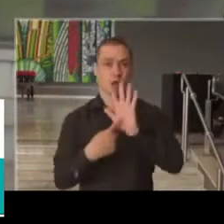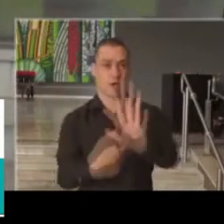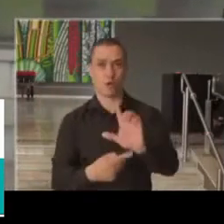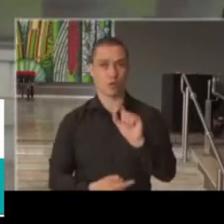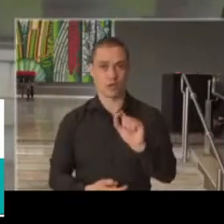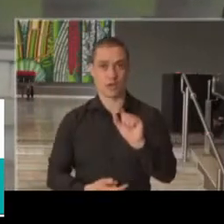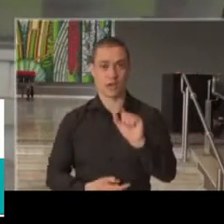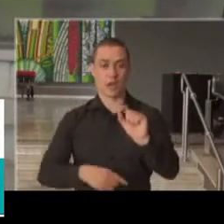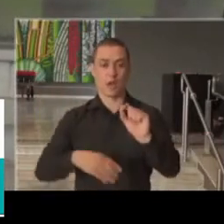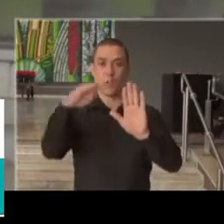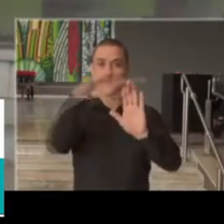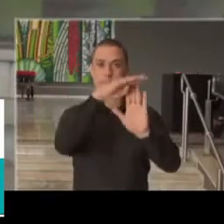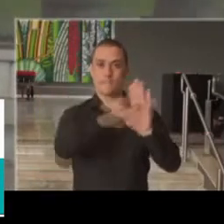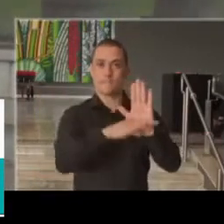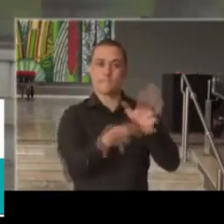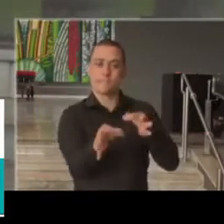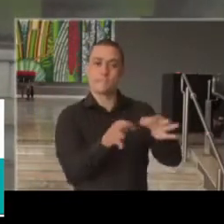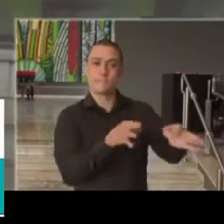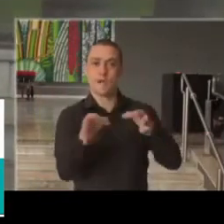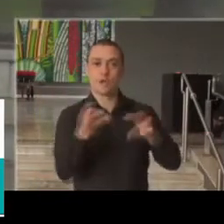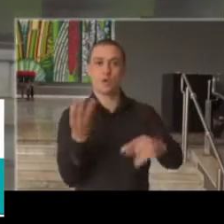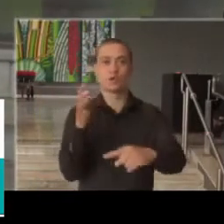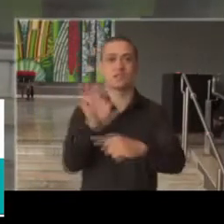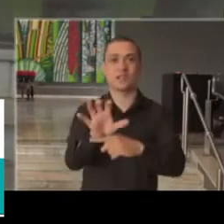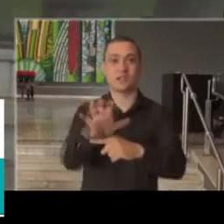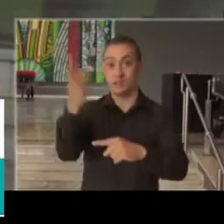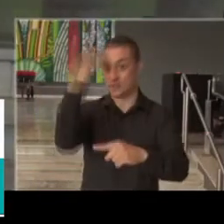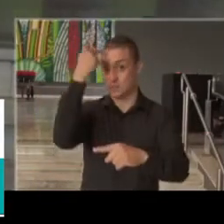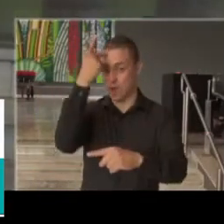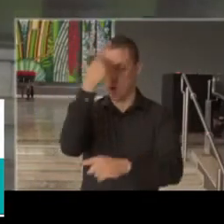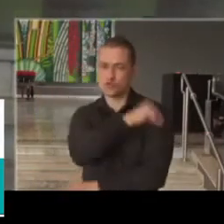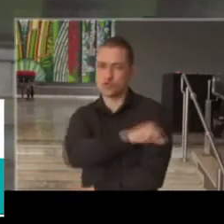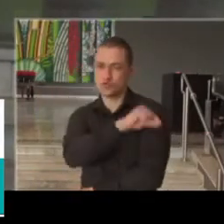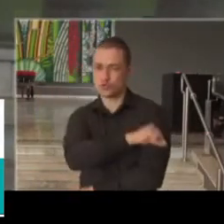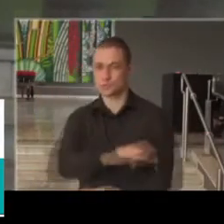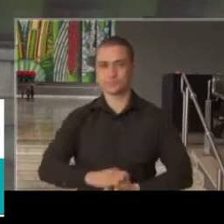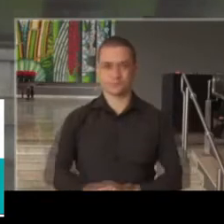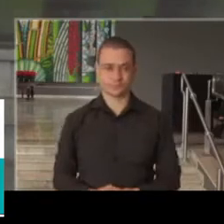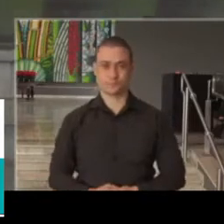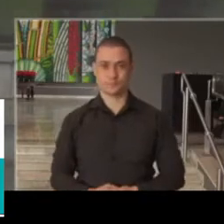o Plano Estadual de Imunização do Estado de São Paulo.